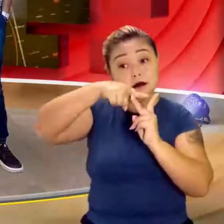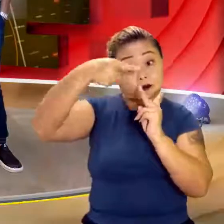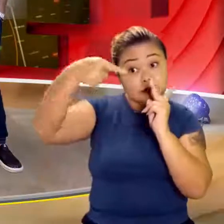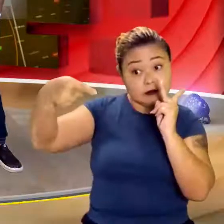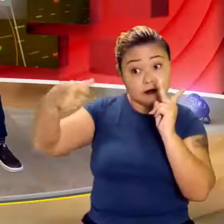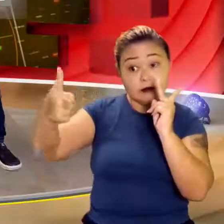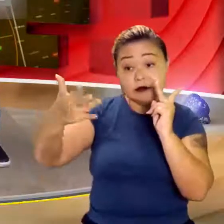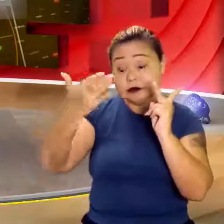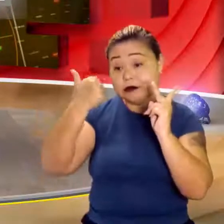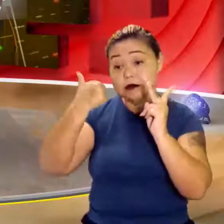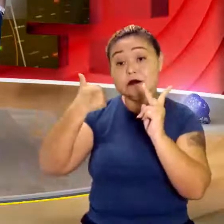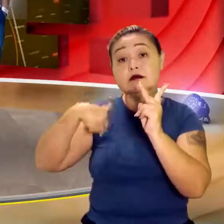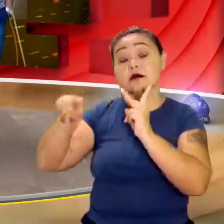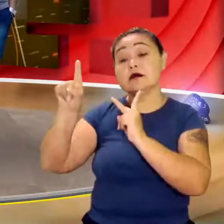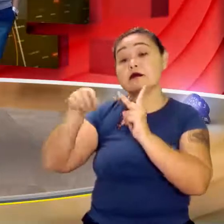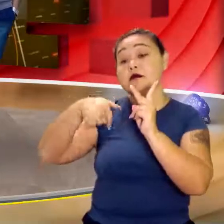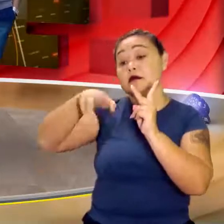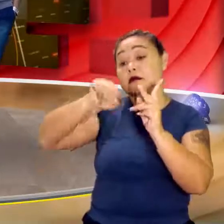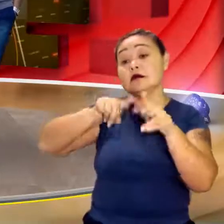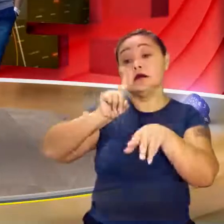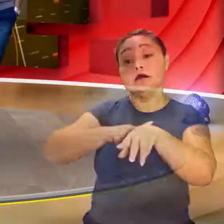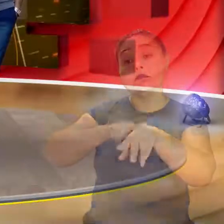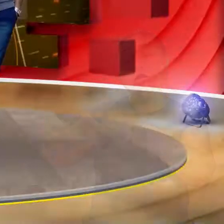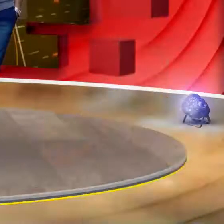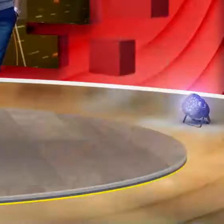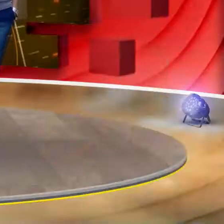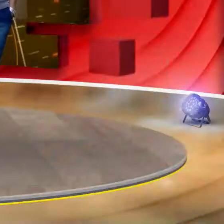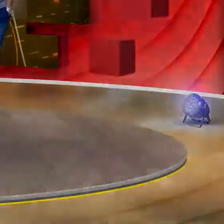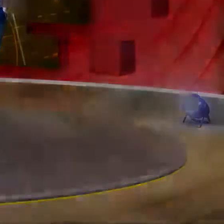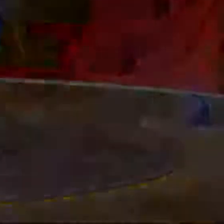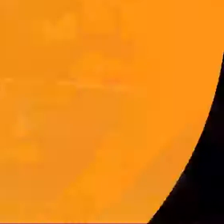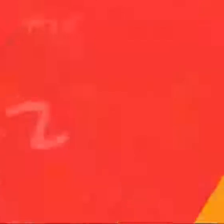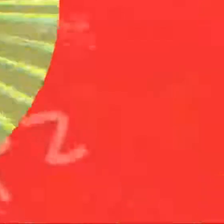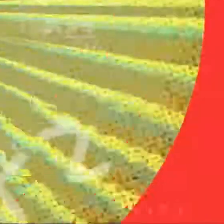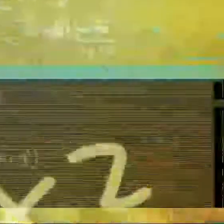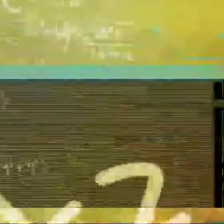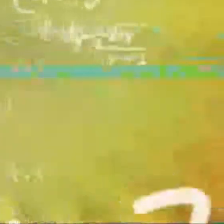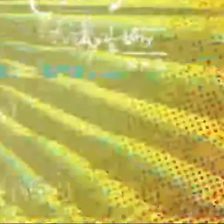ver? Solta a vinheta porque é hora do quiz.